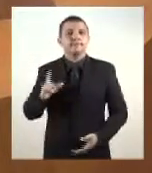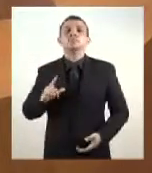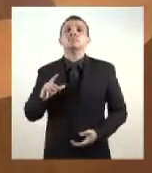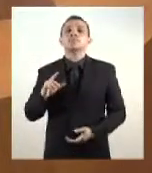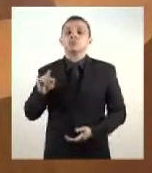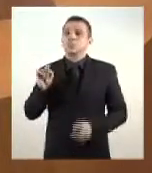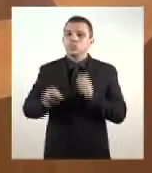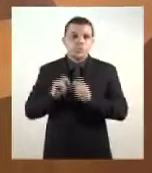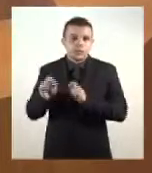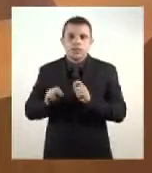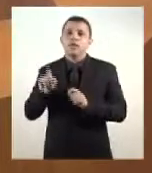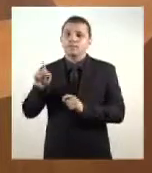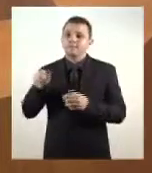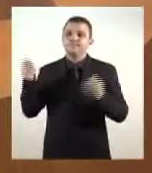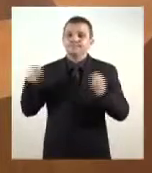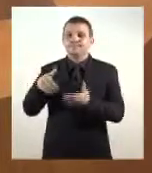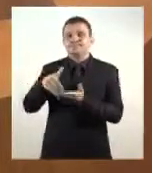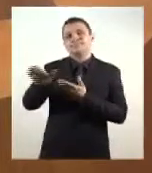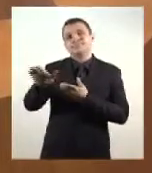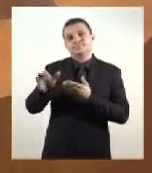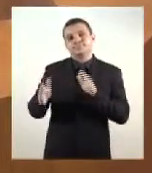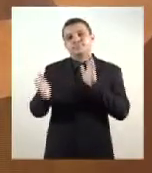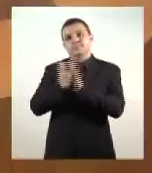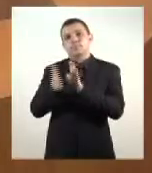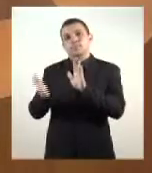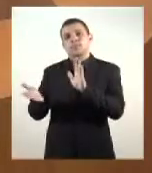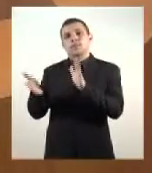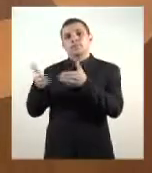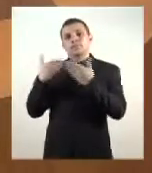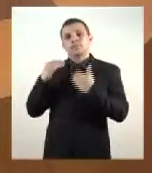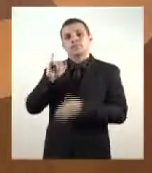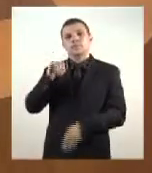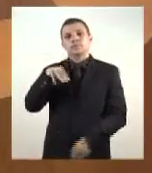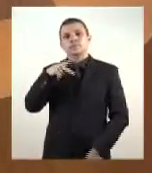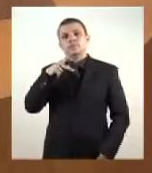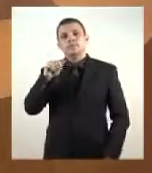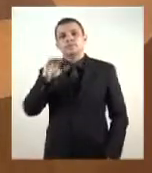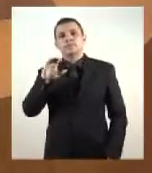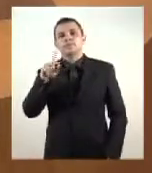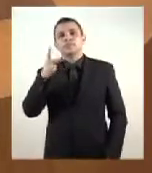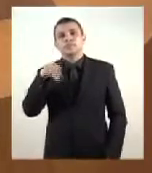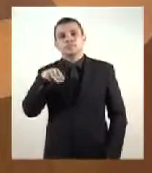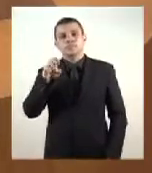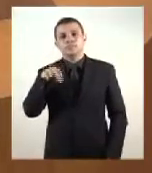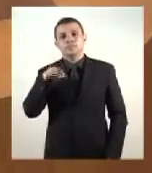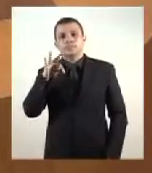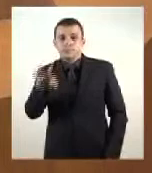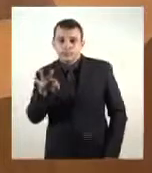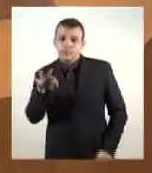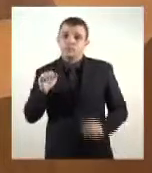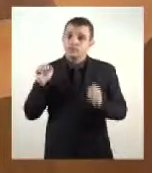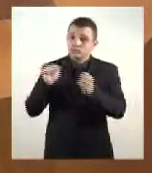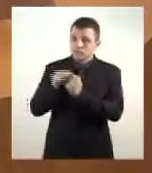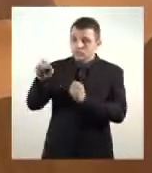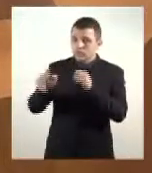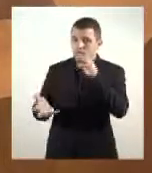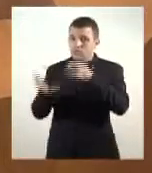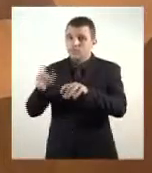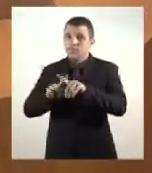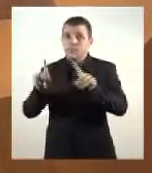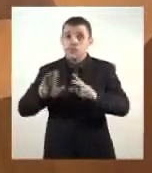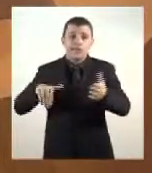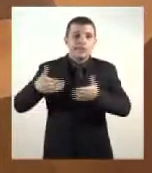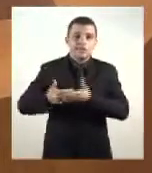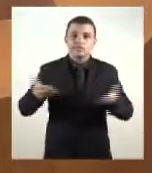sim haveria o pedido de impeachment junto ao Congresso Nacional, algo que ainda não foi feito até hoje, diga-se de passagem, por nenhum partido